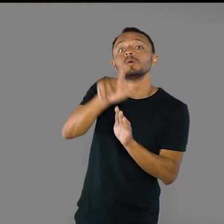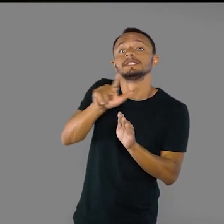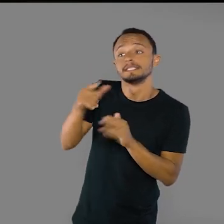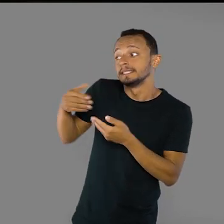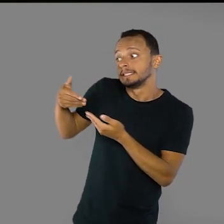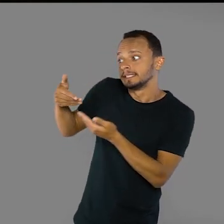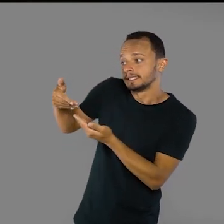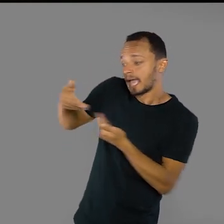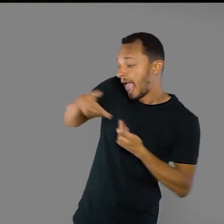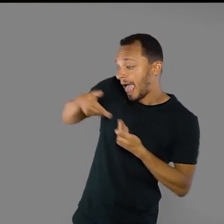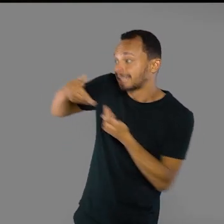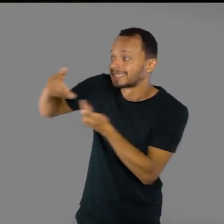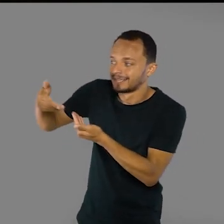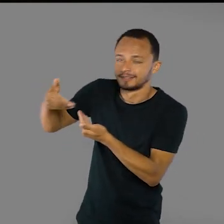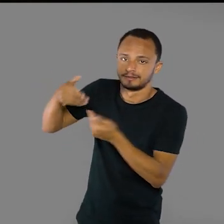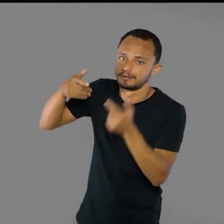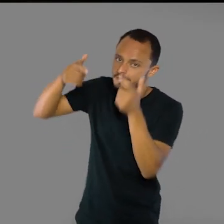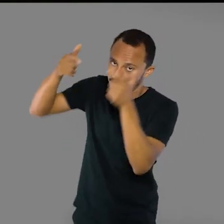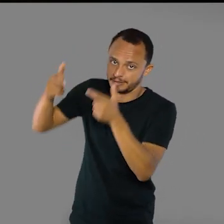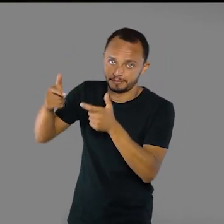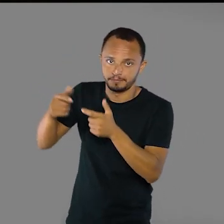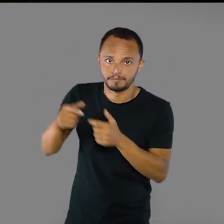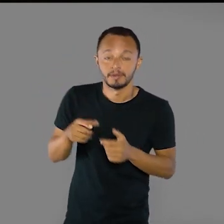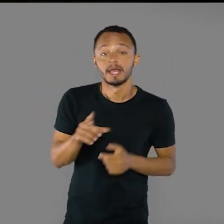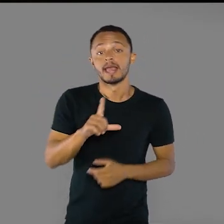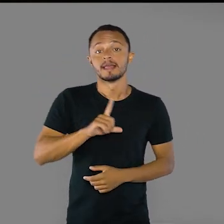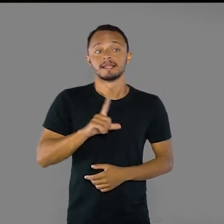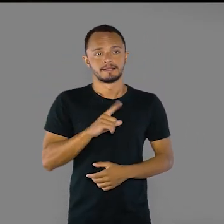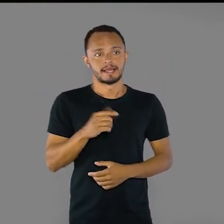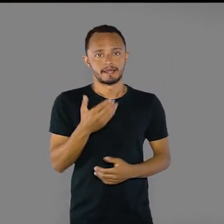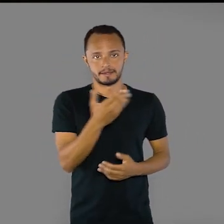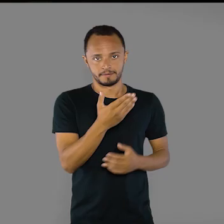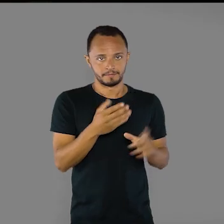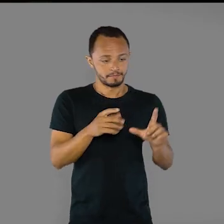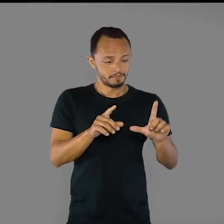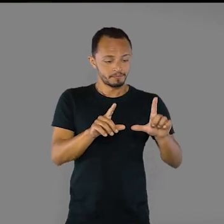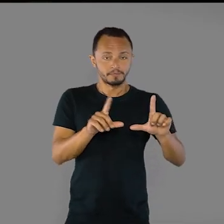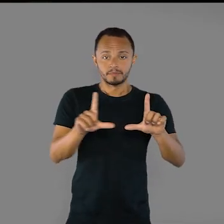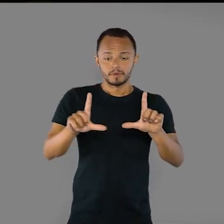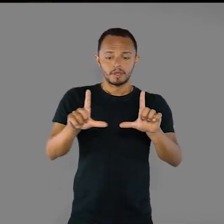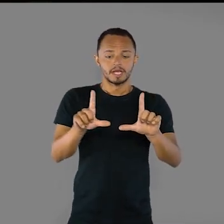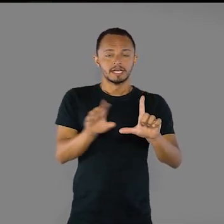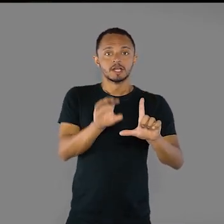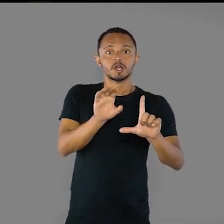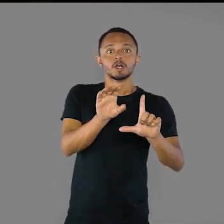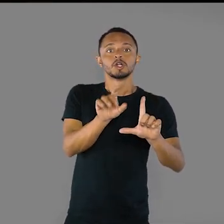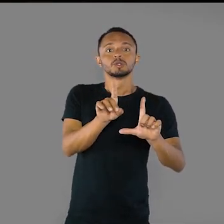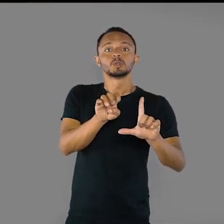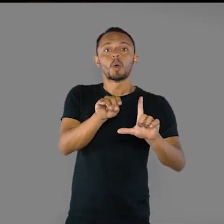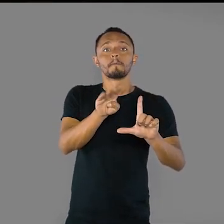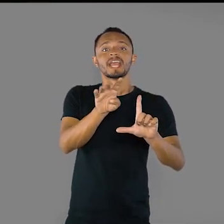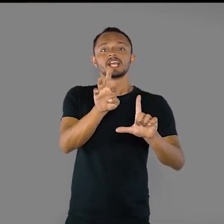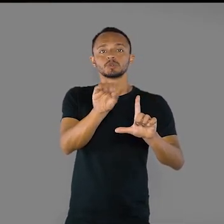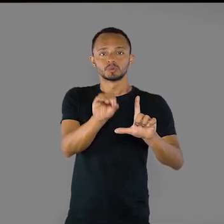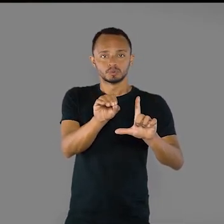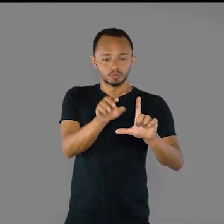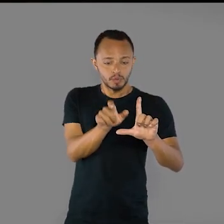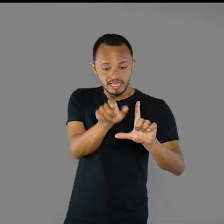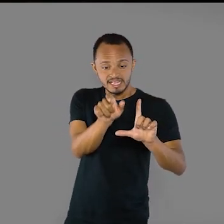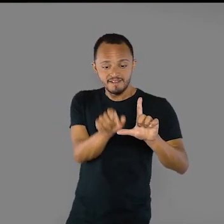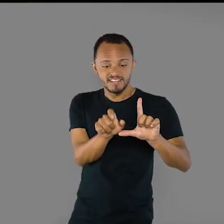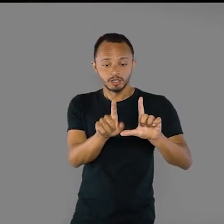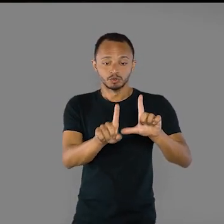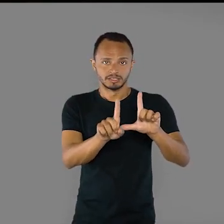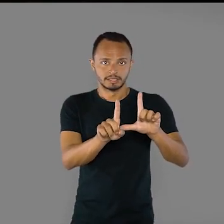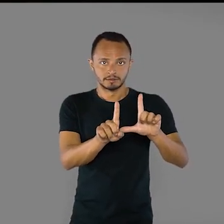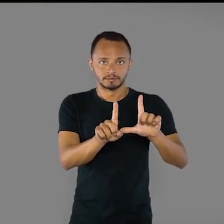Pedro Américo, coloca D. Pedro ao centro, mas essa tela foi muito criticada. Araújo Porto Alegre,